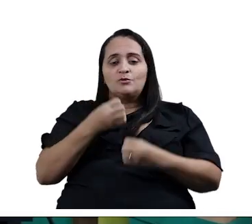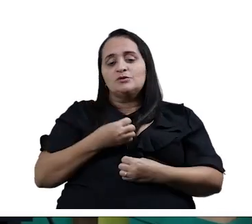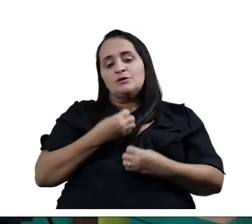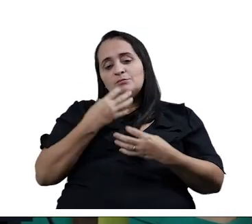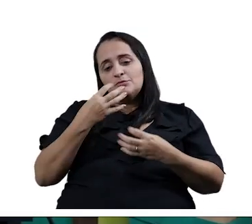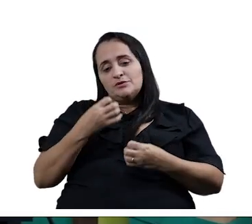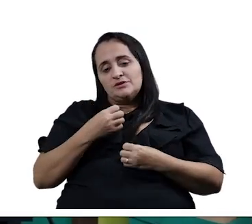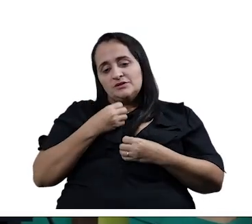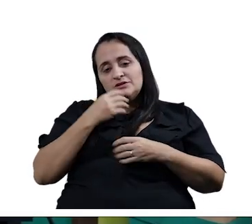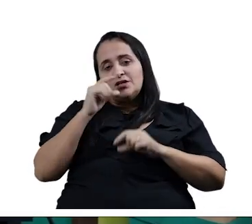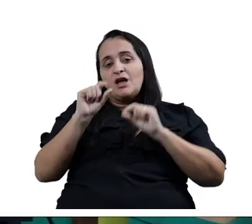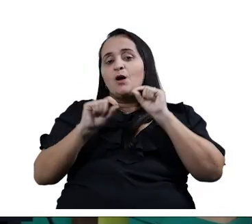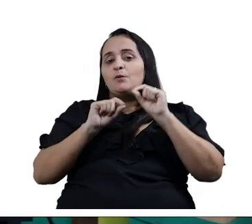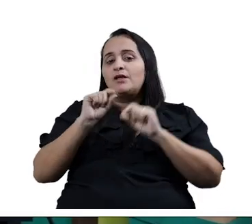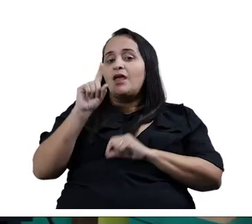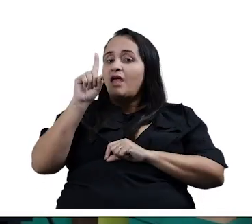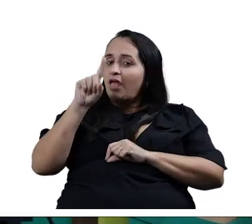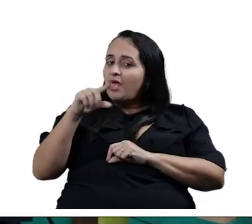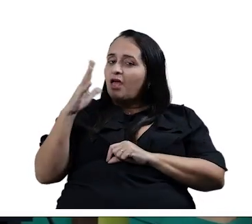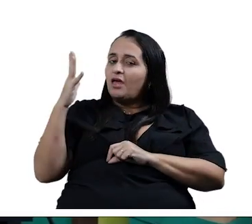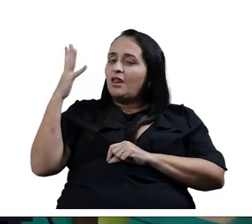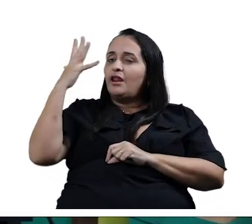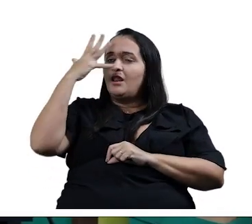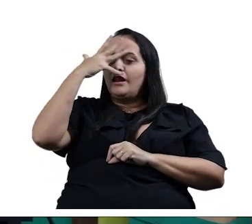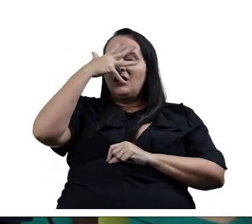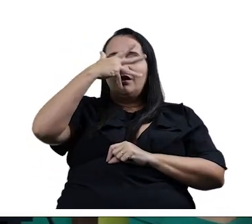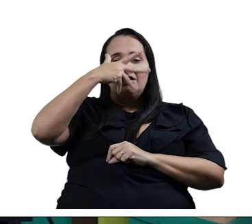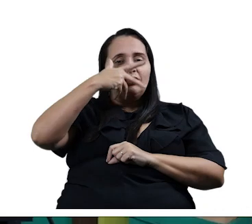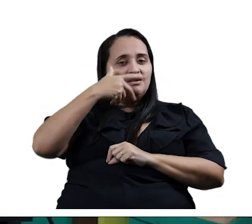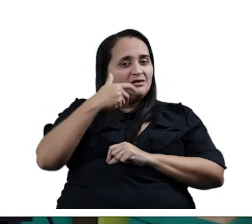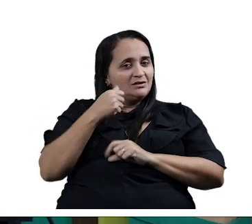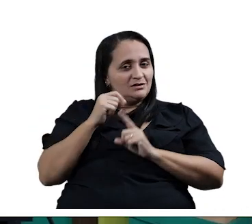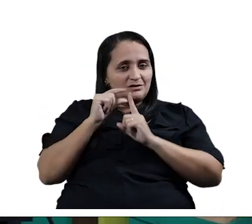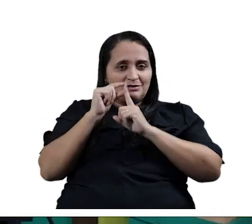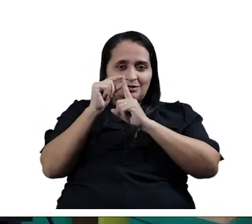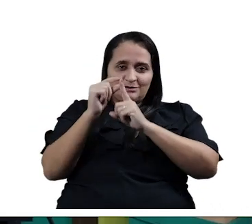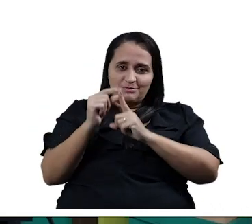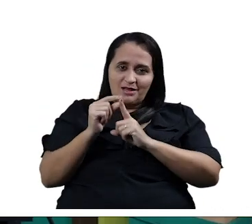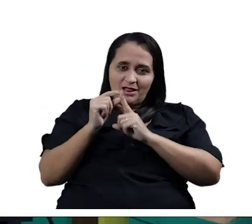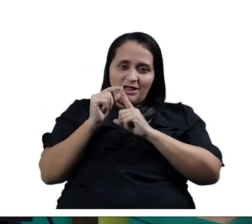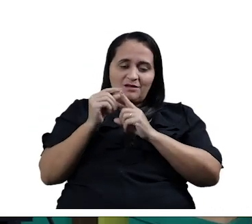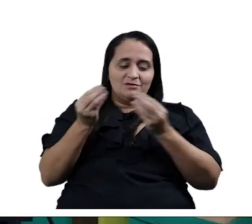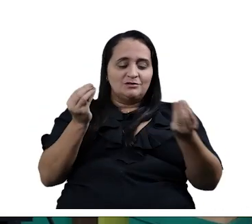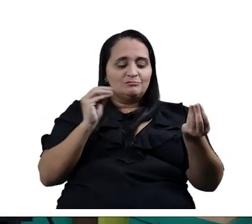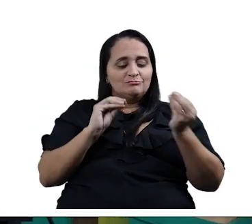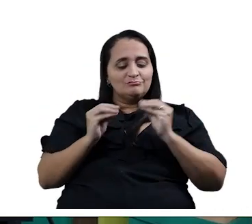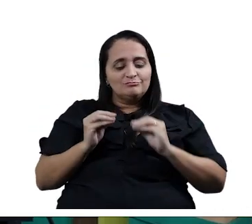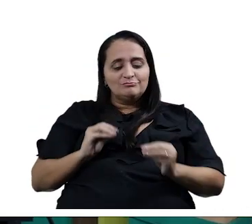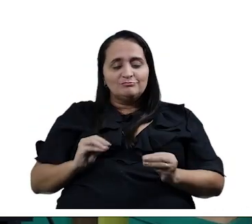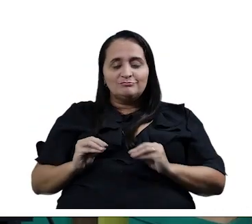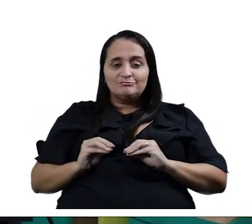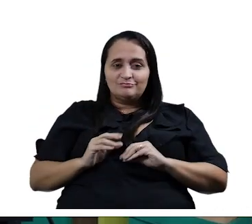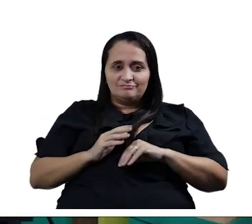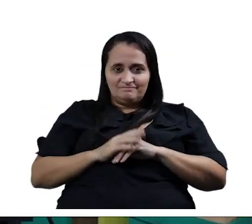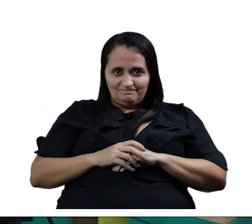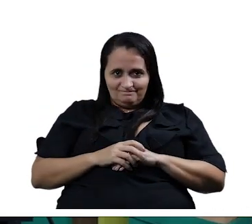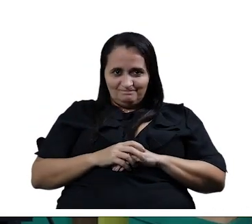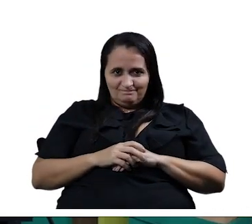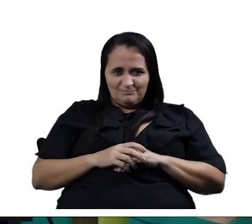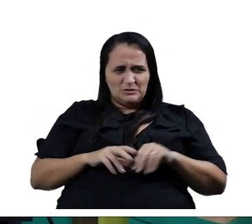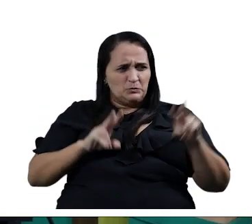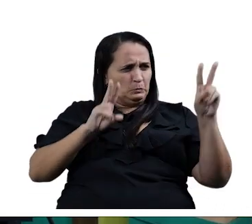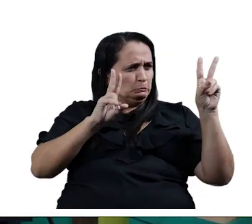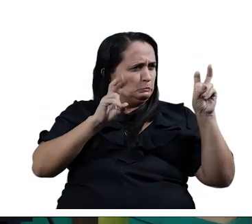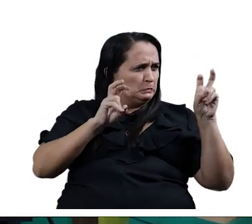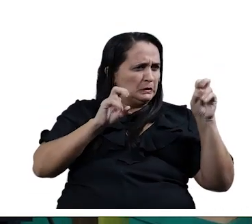na poesia é a beleza das palavras para compor o poema, e não